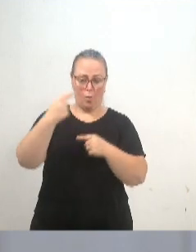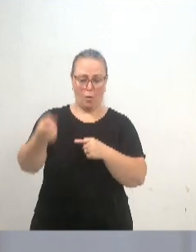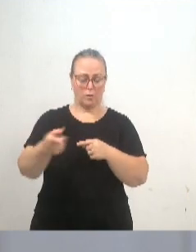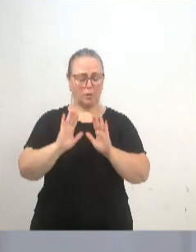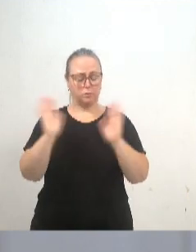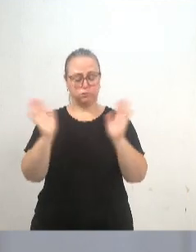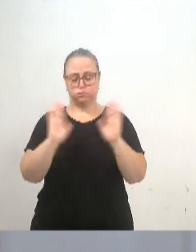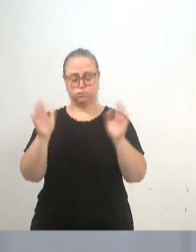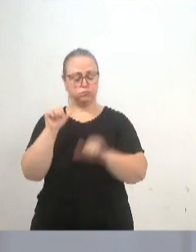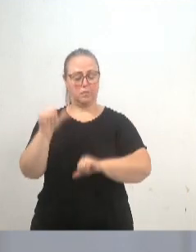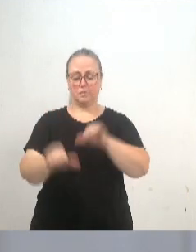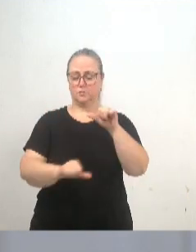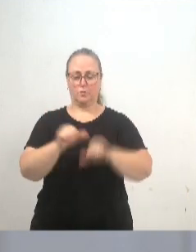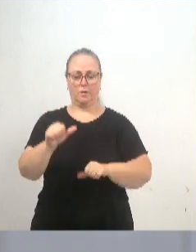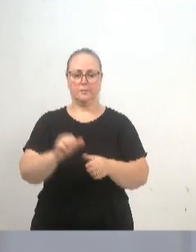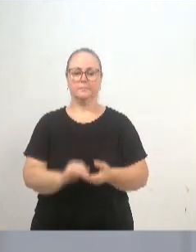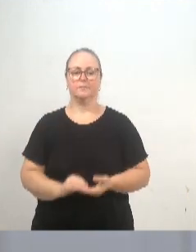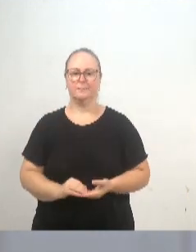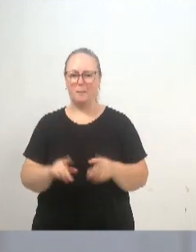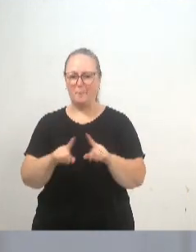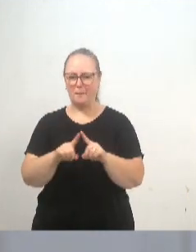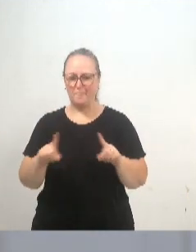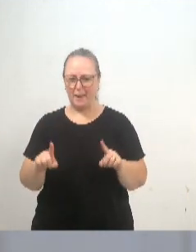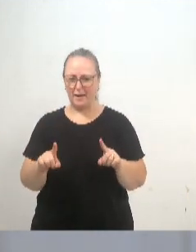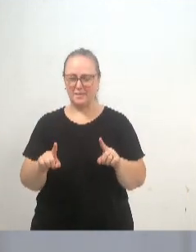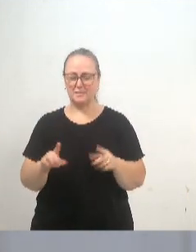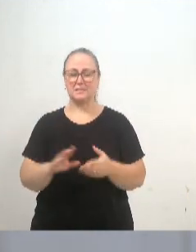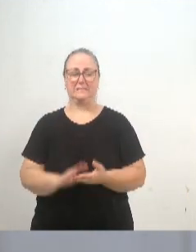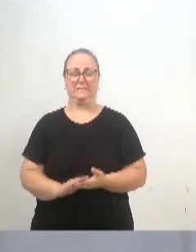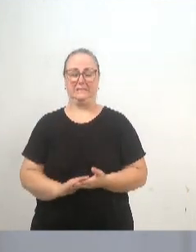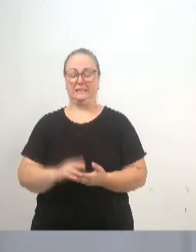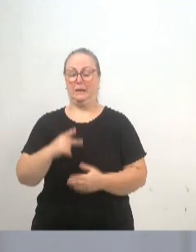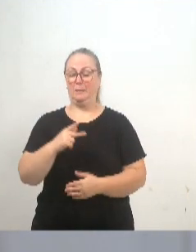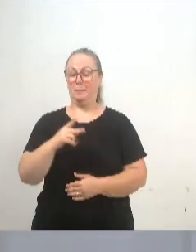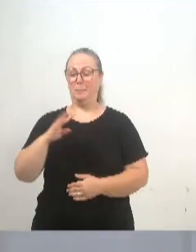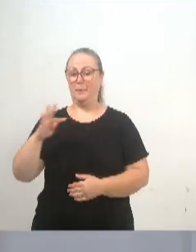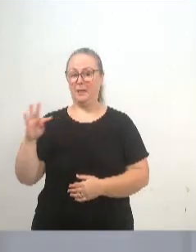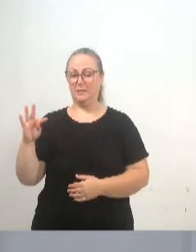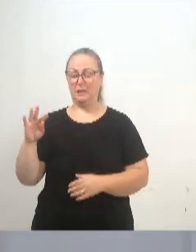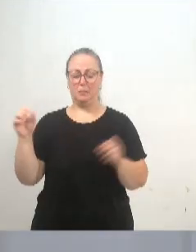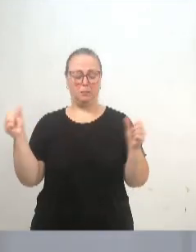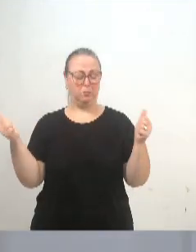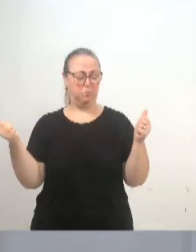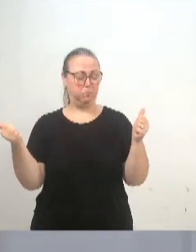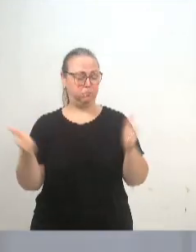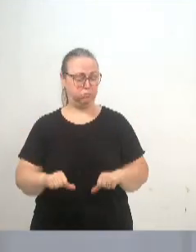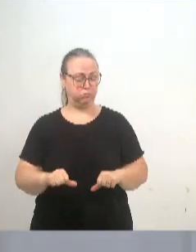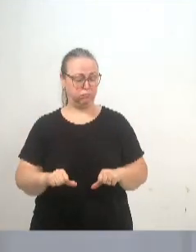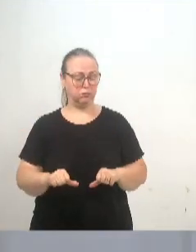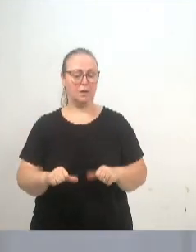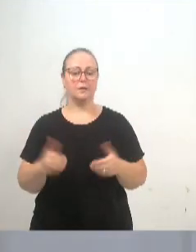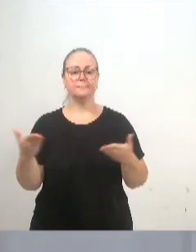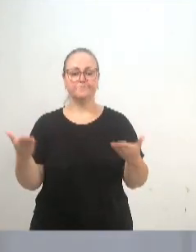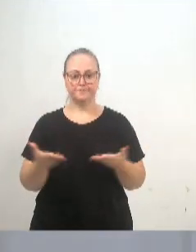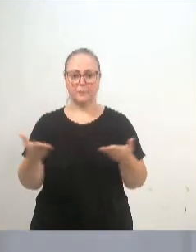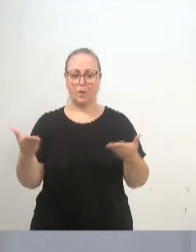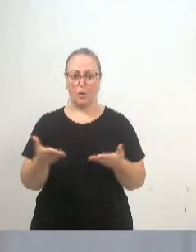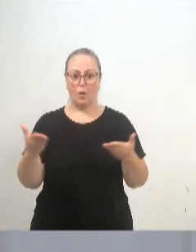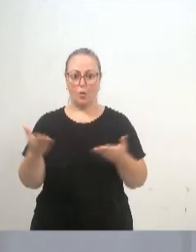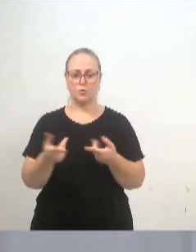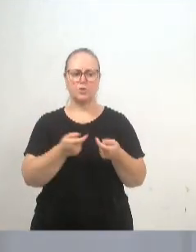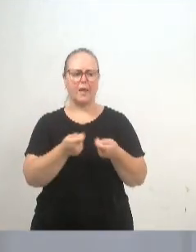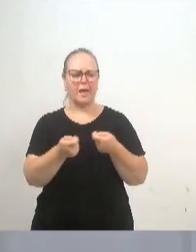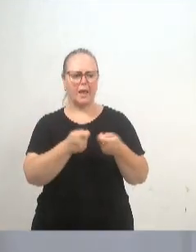um estrago de mais de uma década. E se você pegar o índice de atividade econômica do país hoje, vereador Marcelo